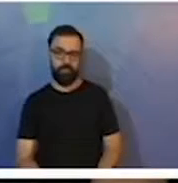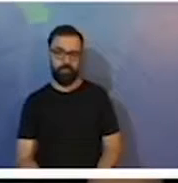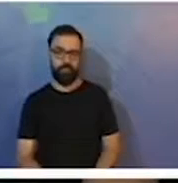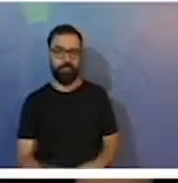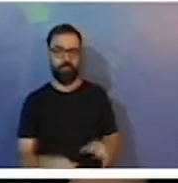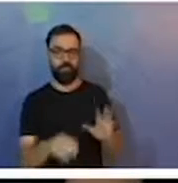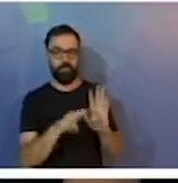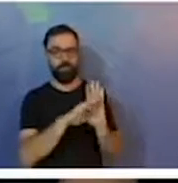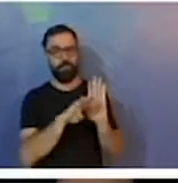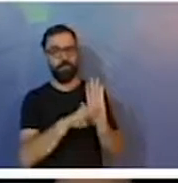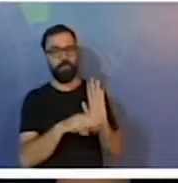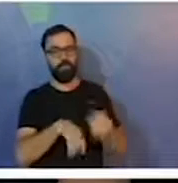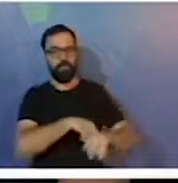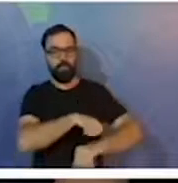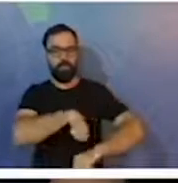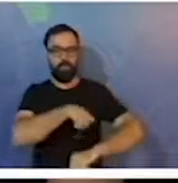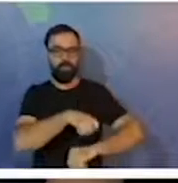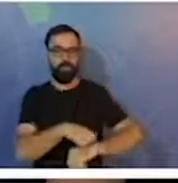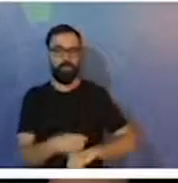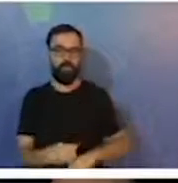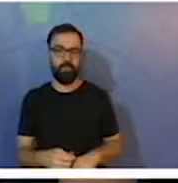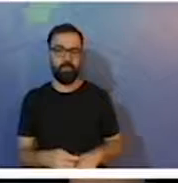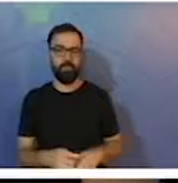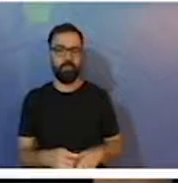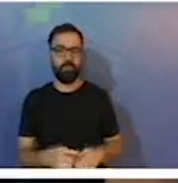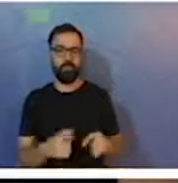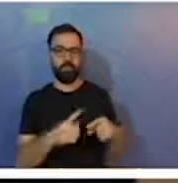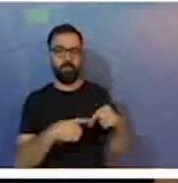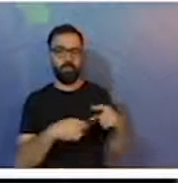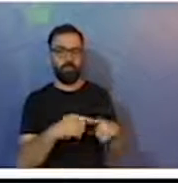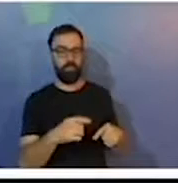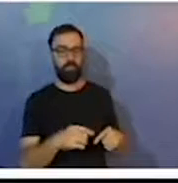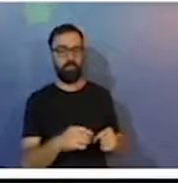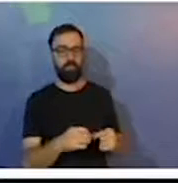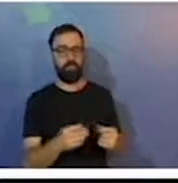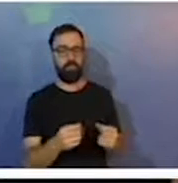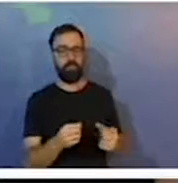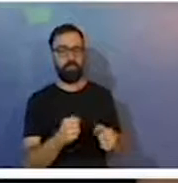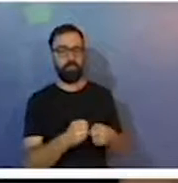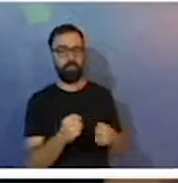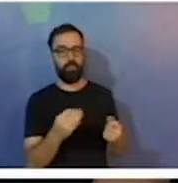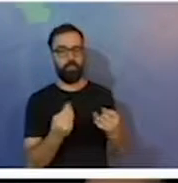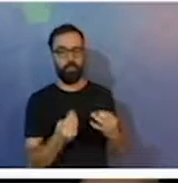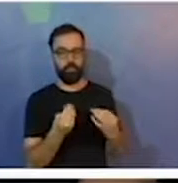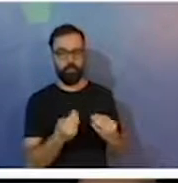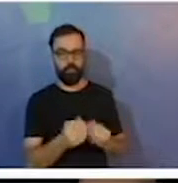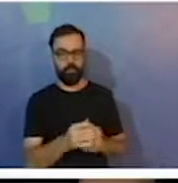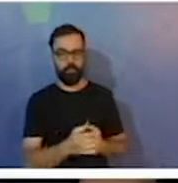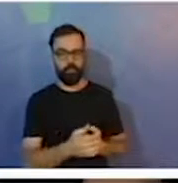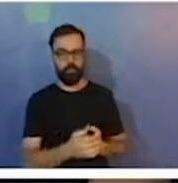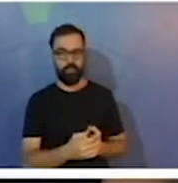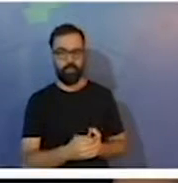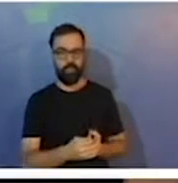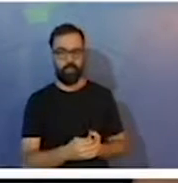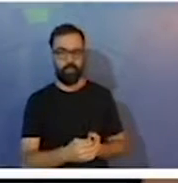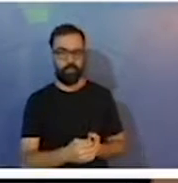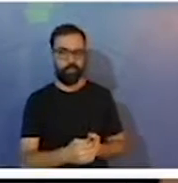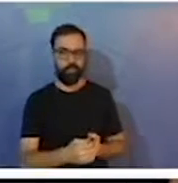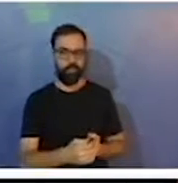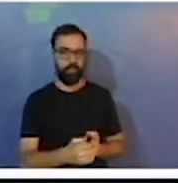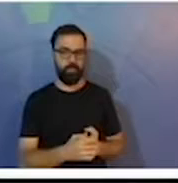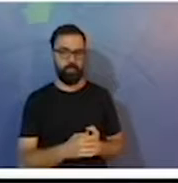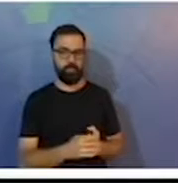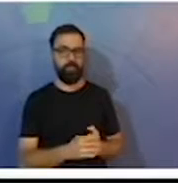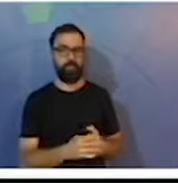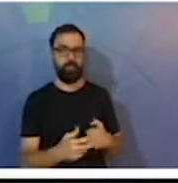creme de limão então aqui ó ingredientes modo de fazer observa em que eu tenho aqui